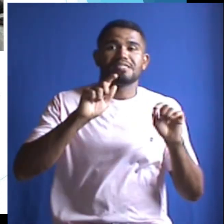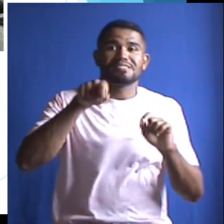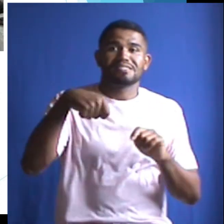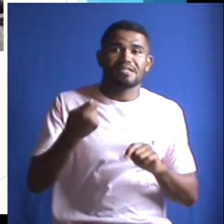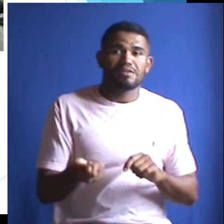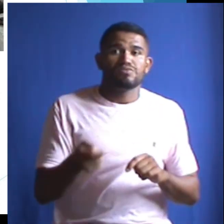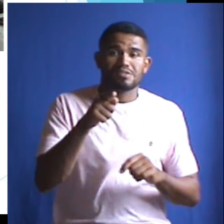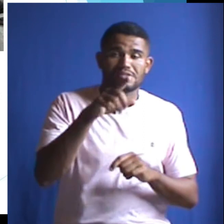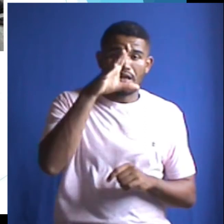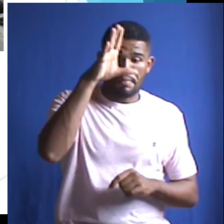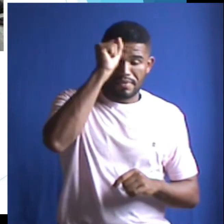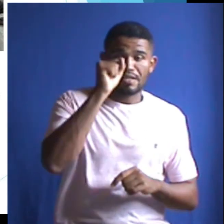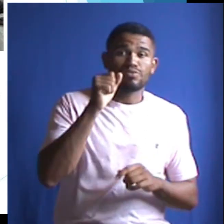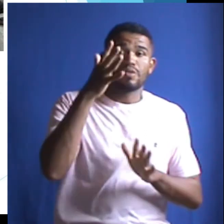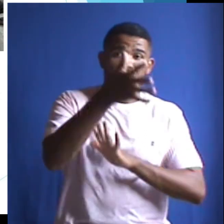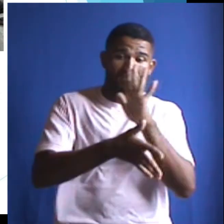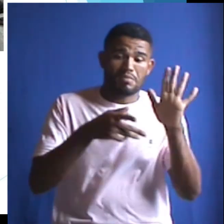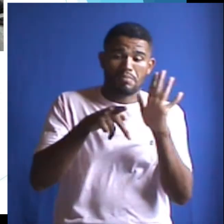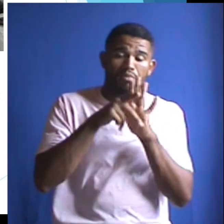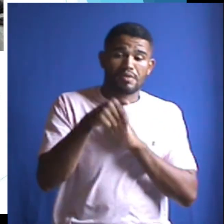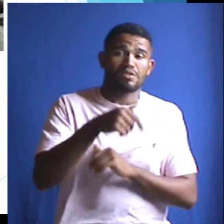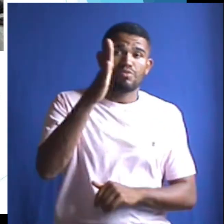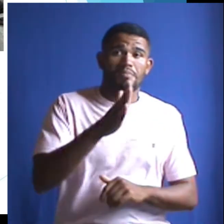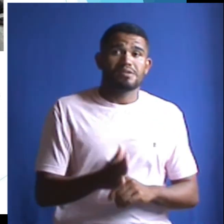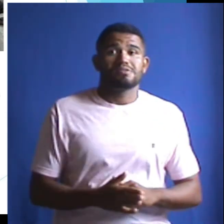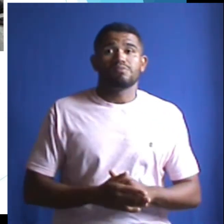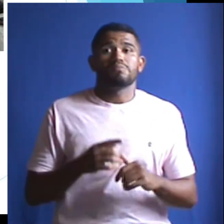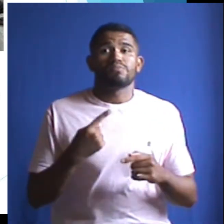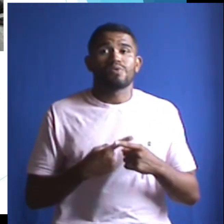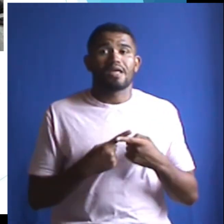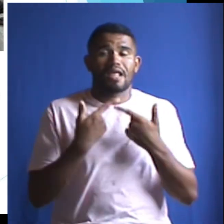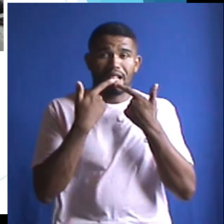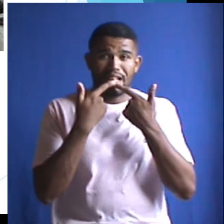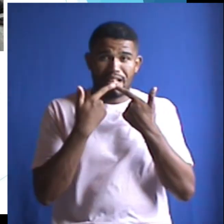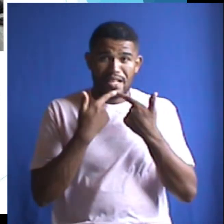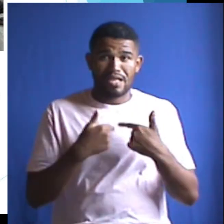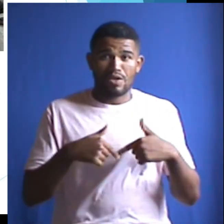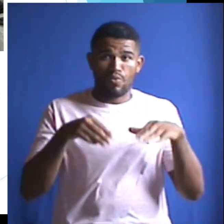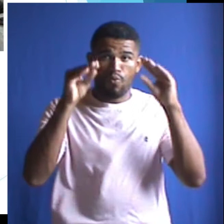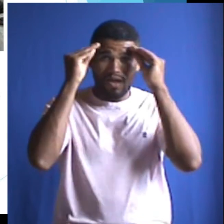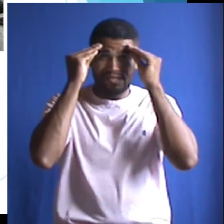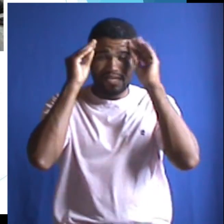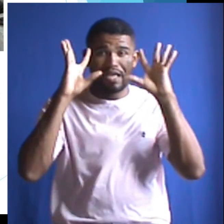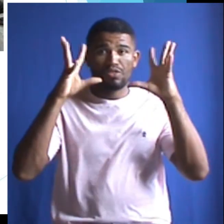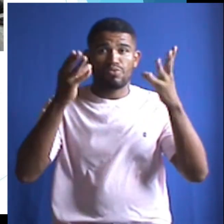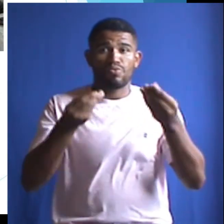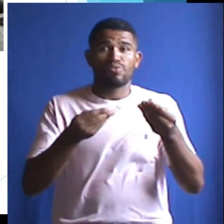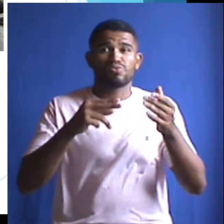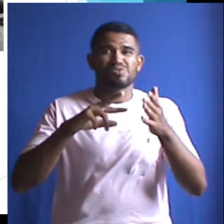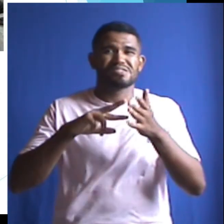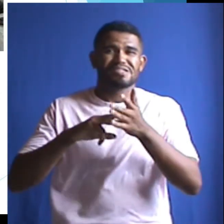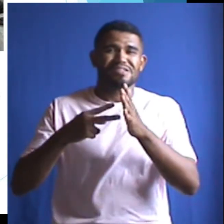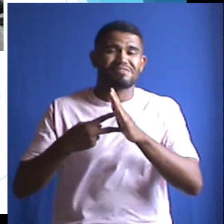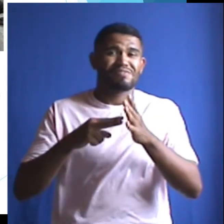aprendendo língua brasileira de sinais. Por quê? Porque linguagem é tudo o que